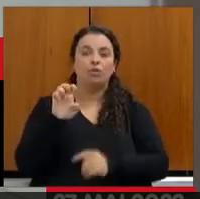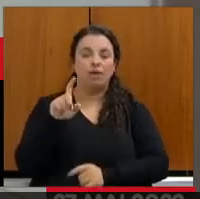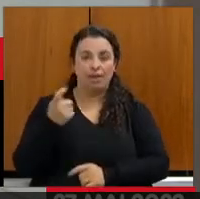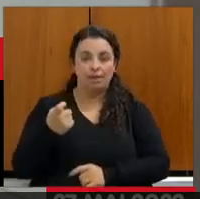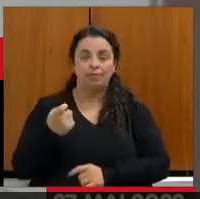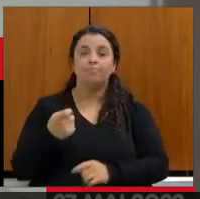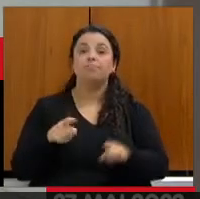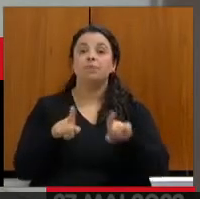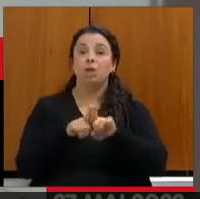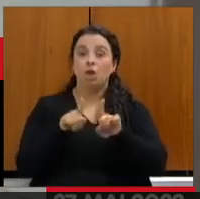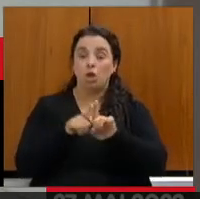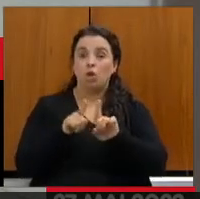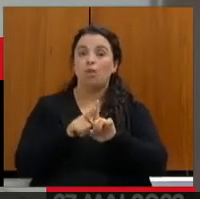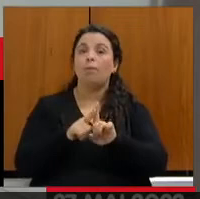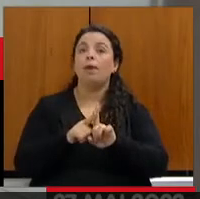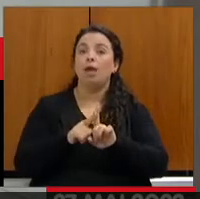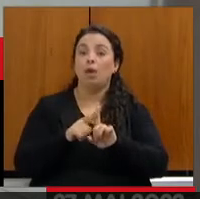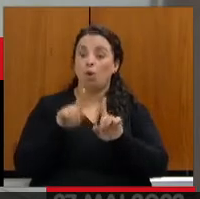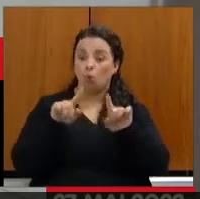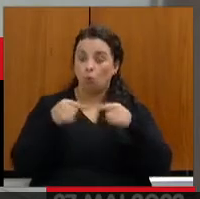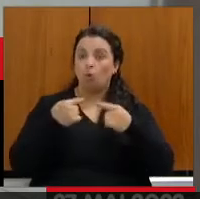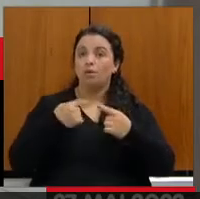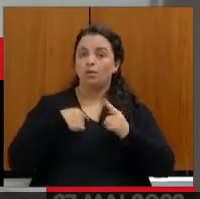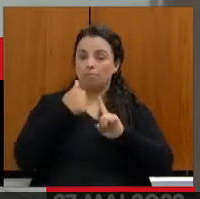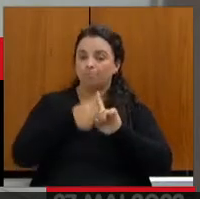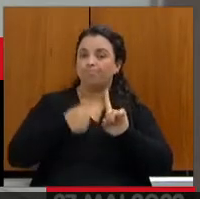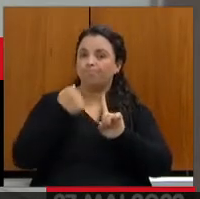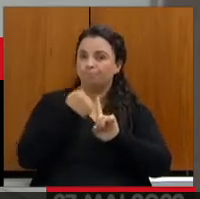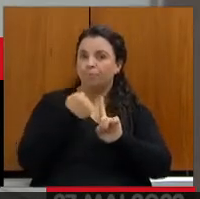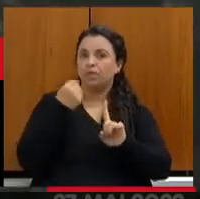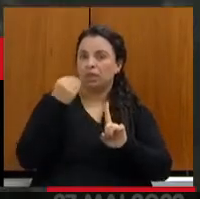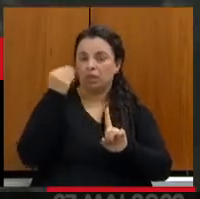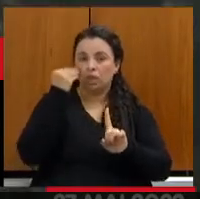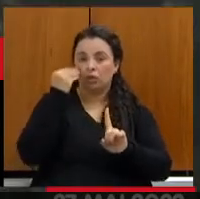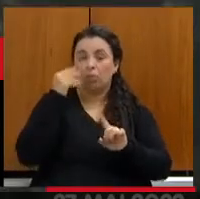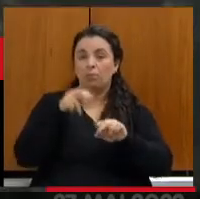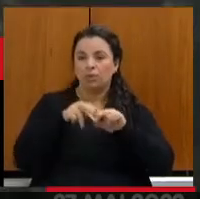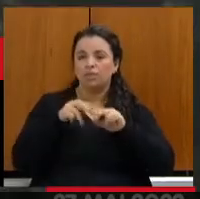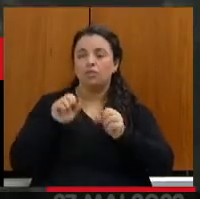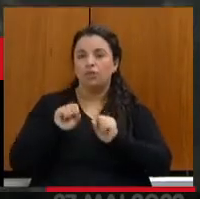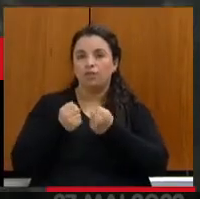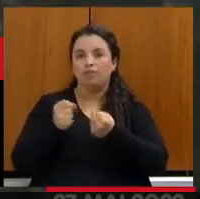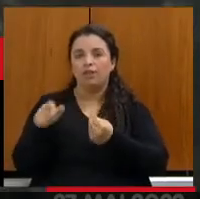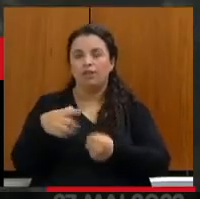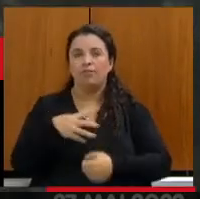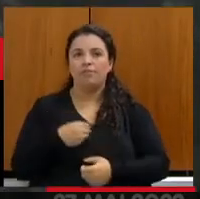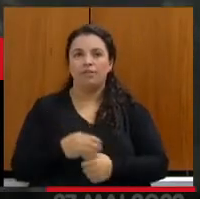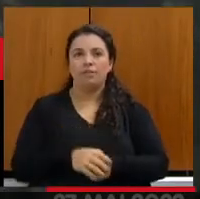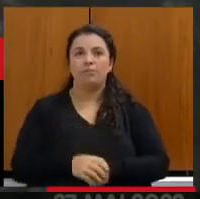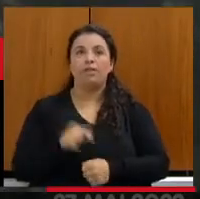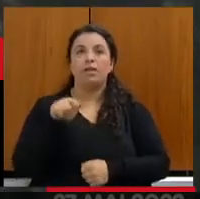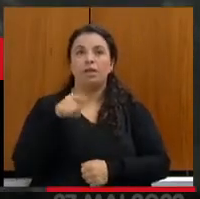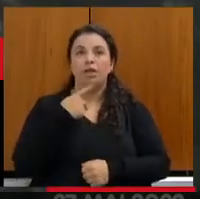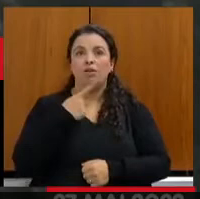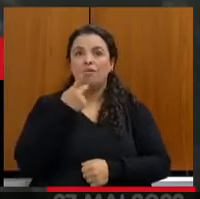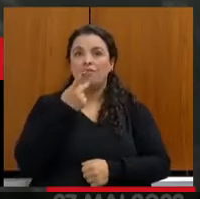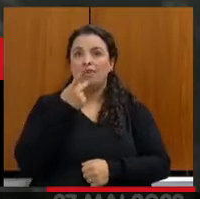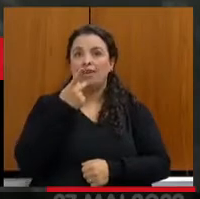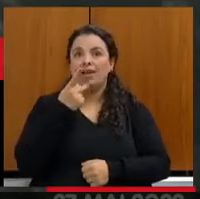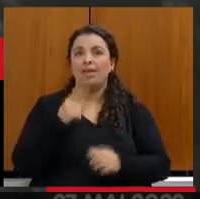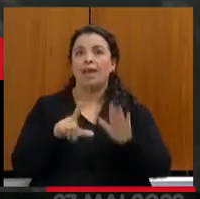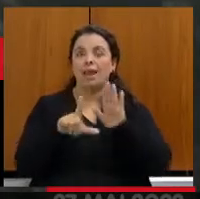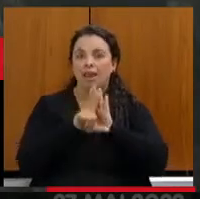feminicídio por tentar defender a minha filha então eu venho aqui falar que a Lei Maria da Penha precisa de